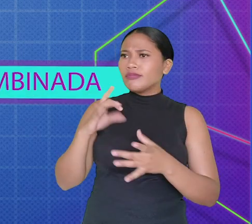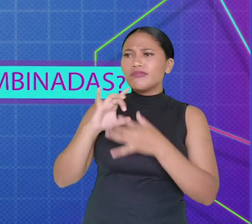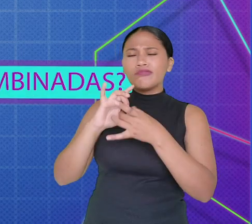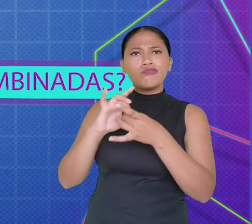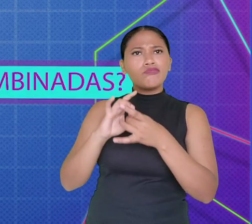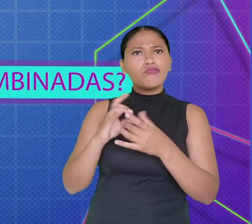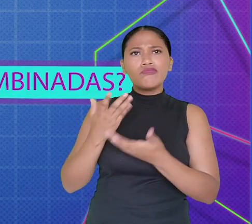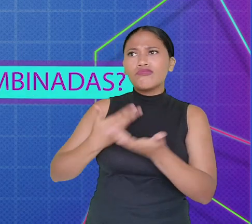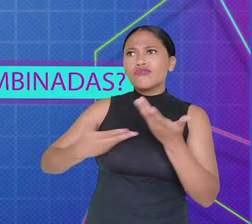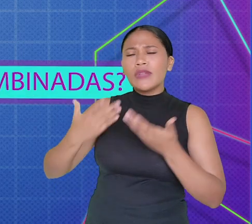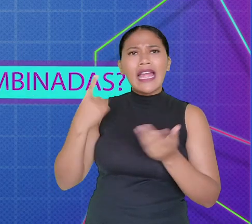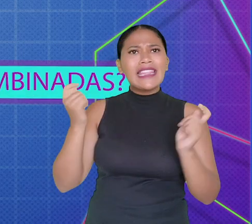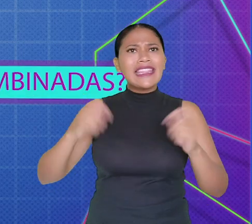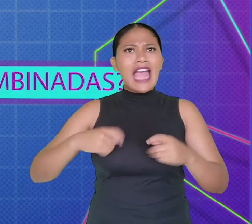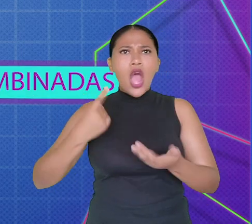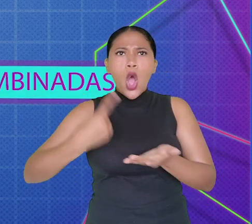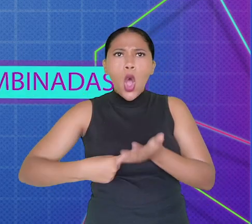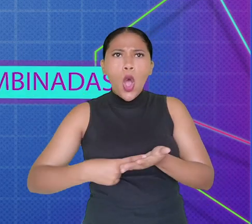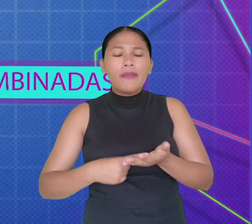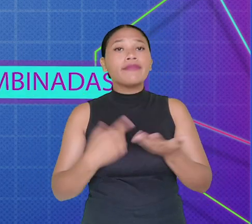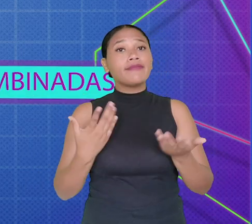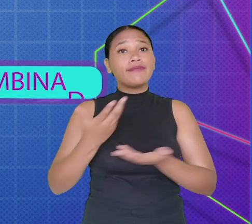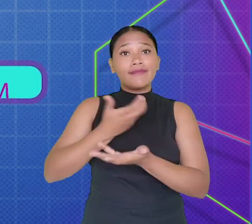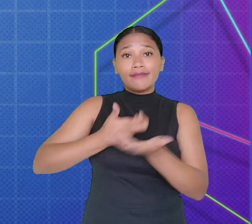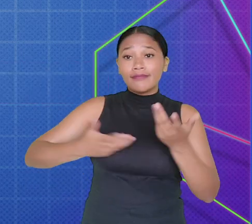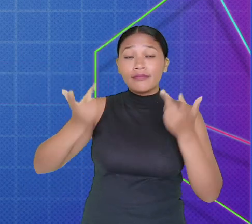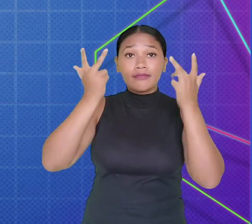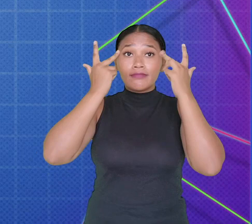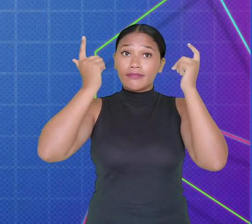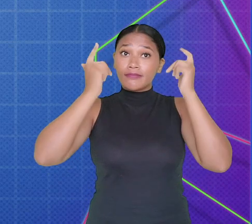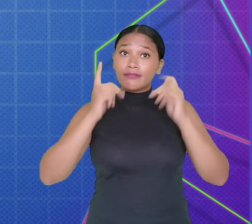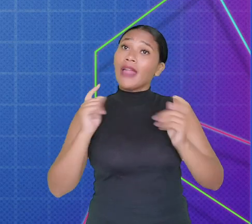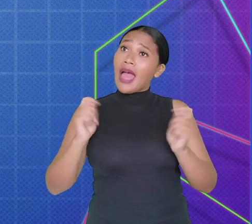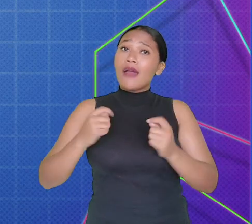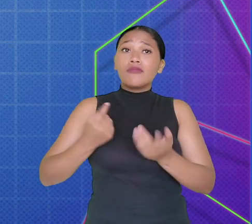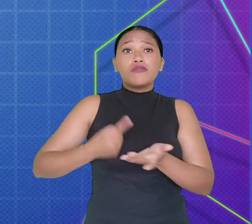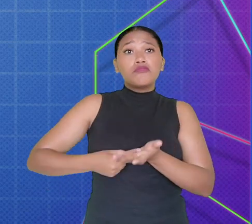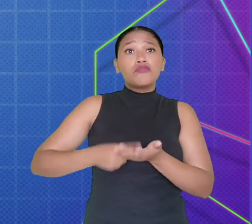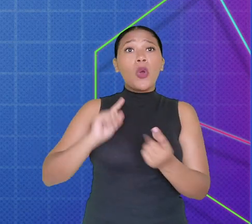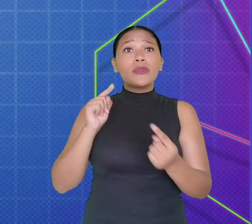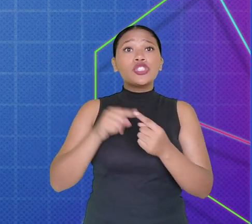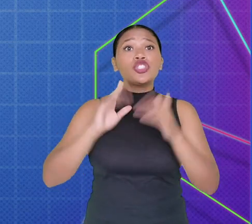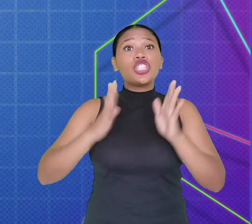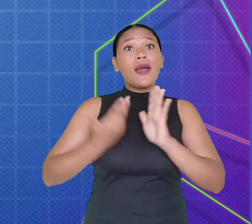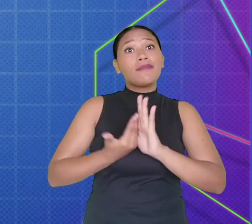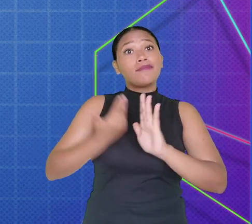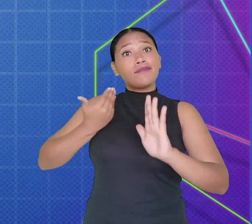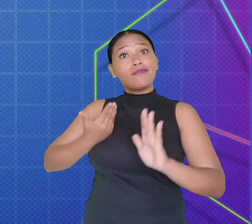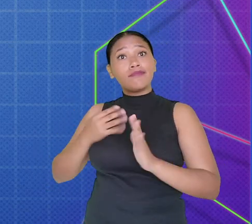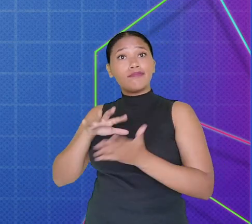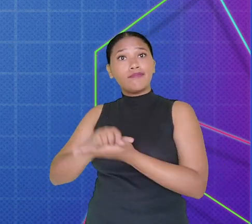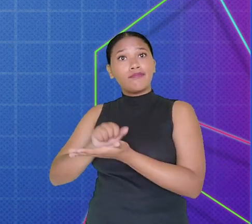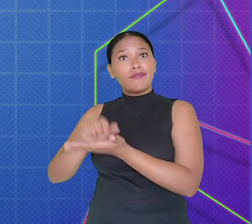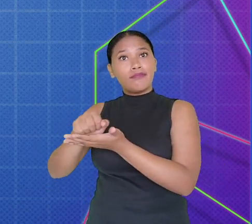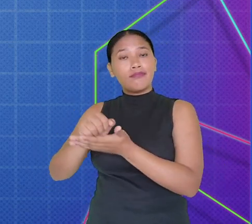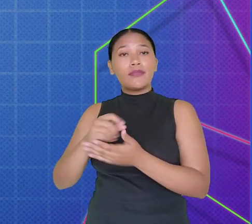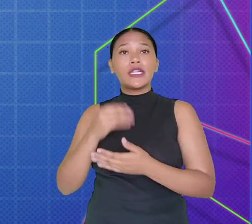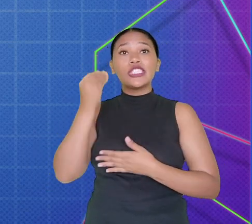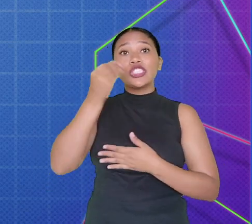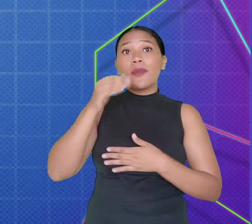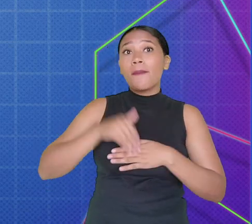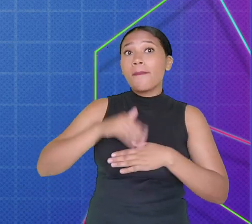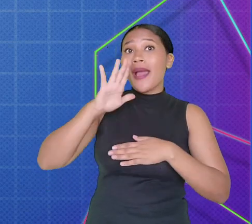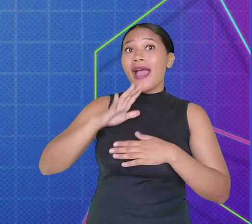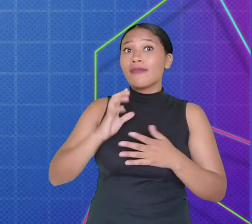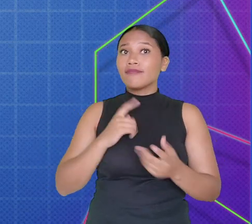Como as interações orgânicas podem ser combinadas? As interações orgânicas podem ser combinadas com objetivos definidos e missões